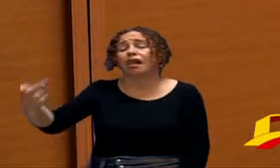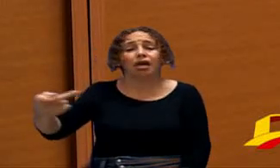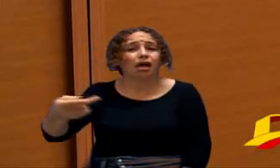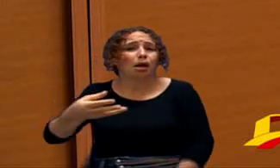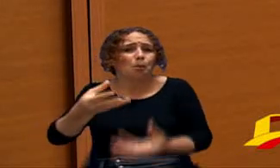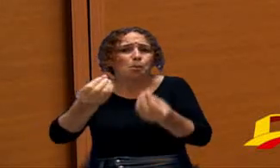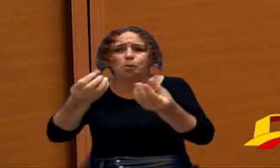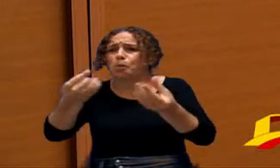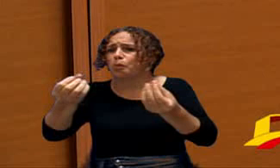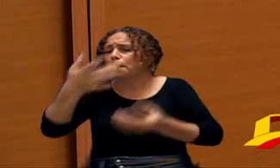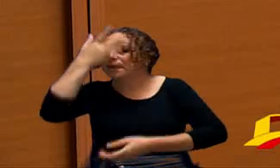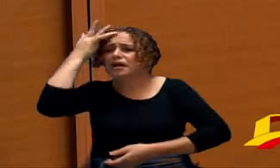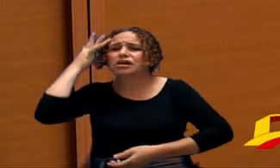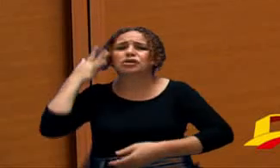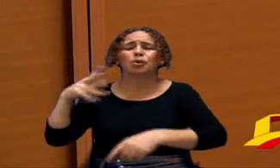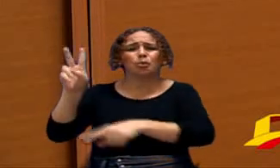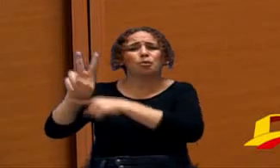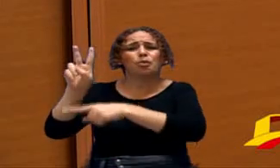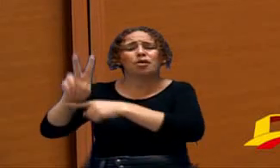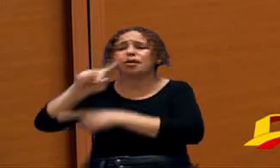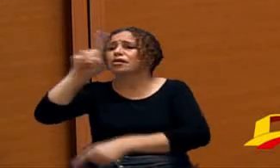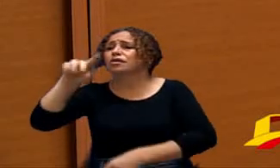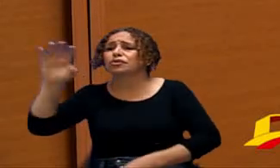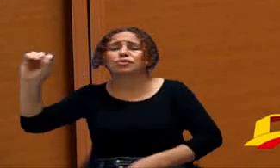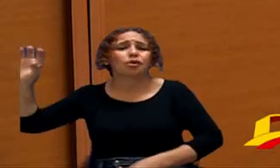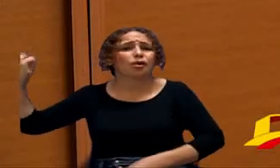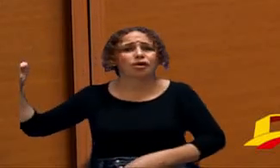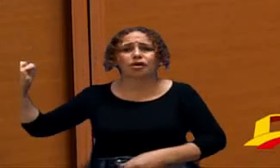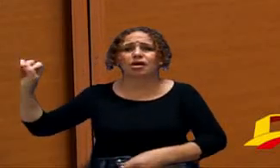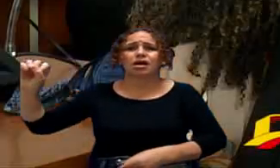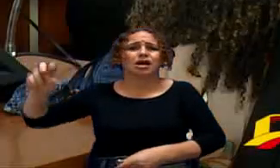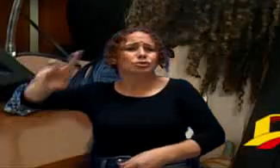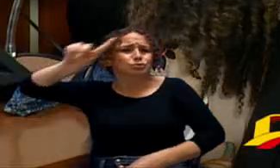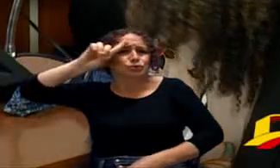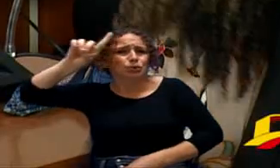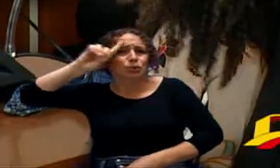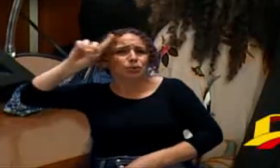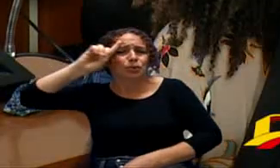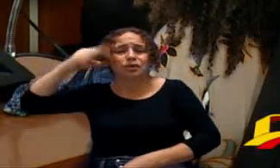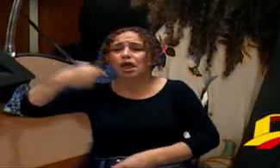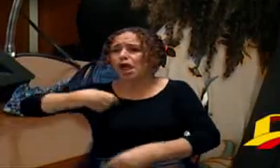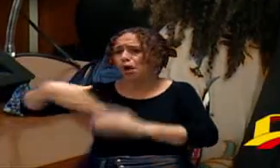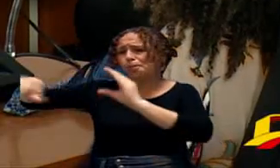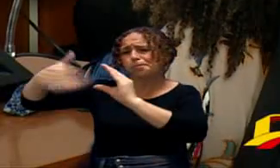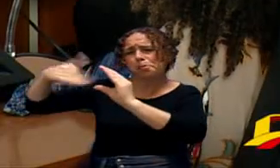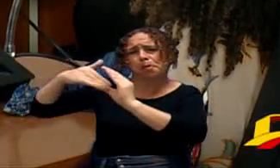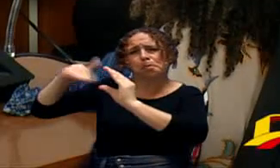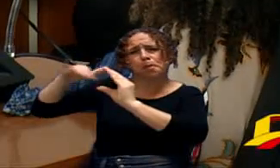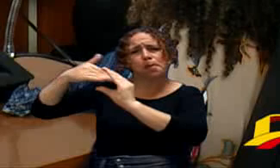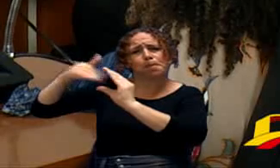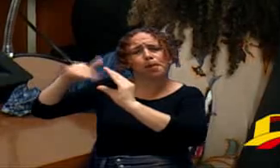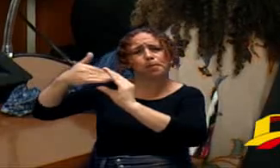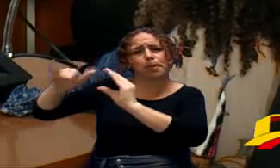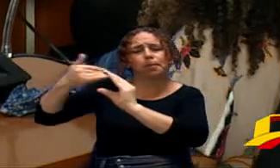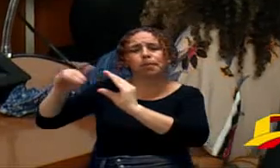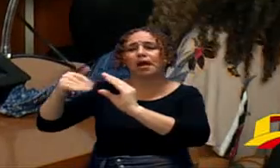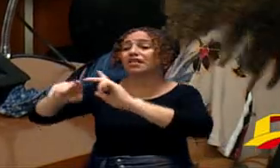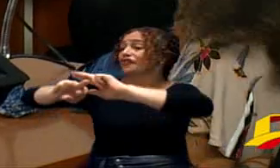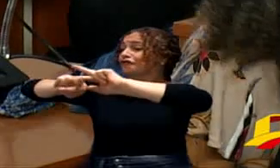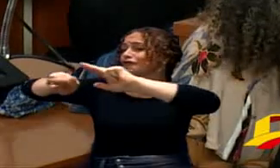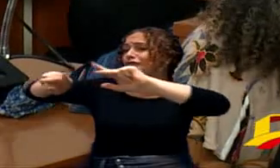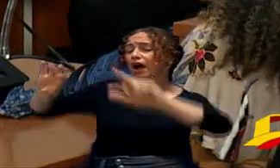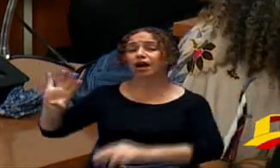falando dos maus tratos que tem lá dentro. É todos os dias. Eu tenho no meu celular